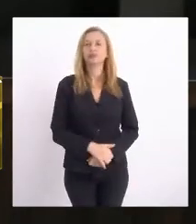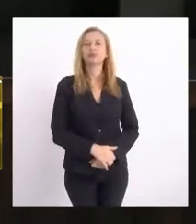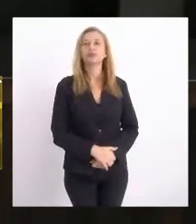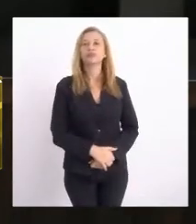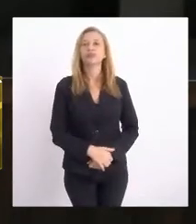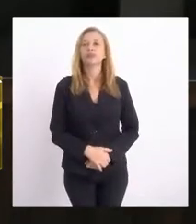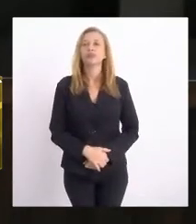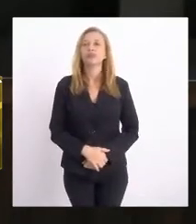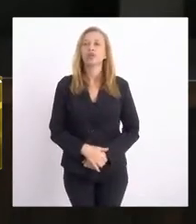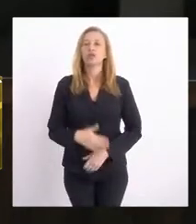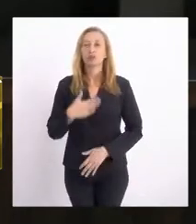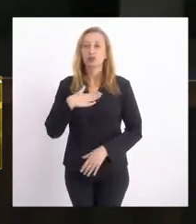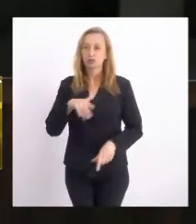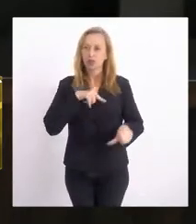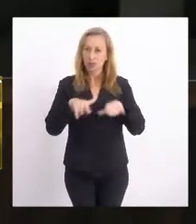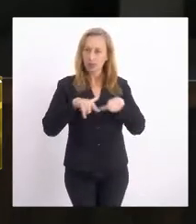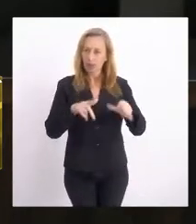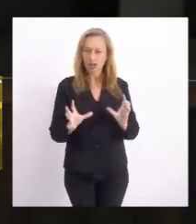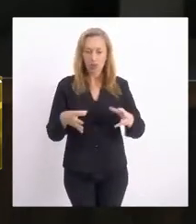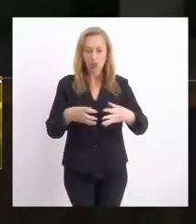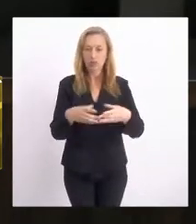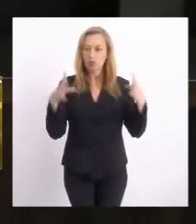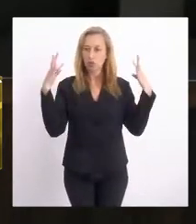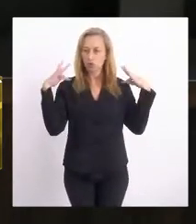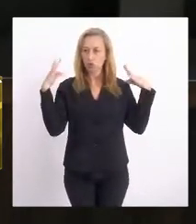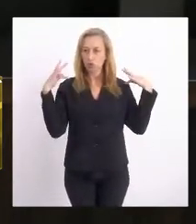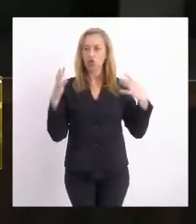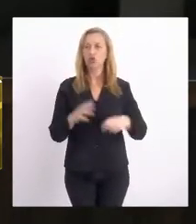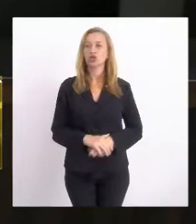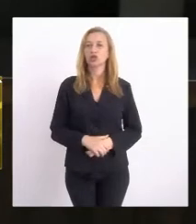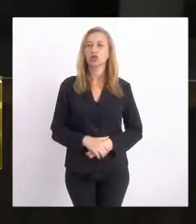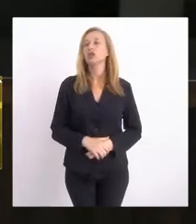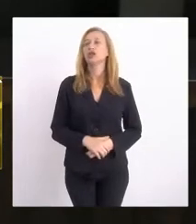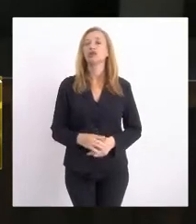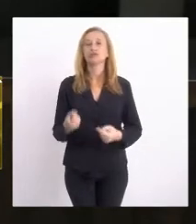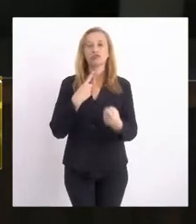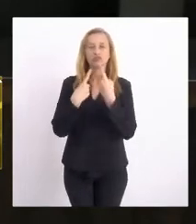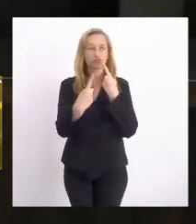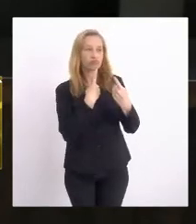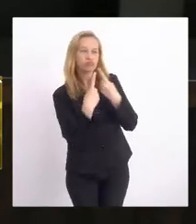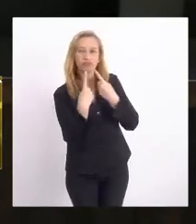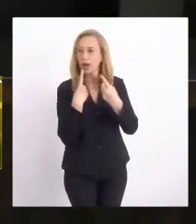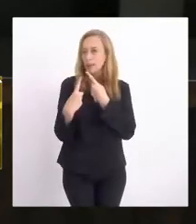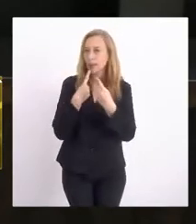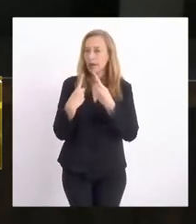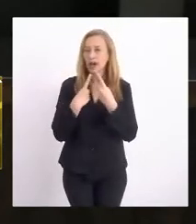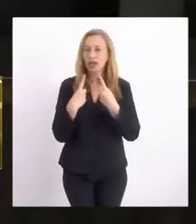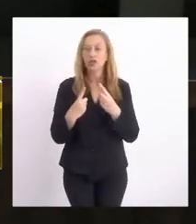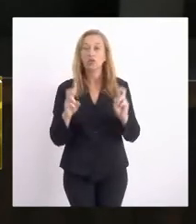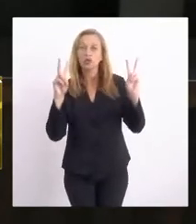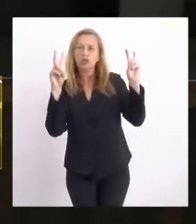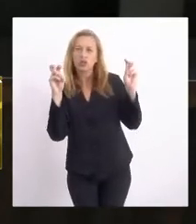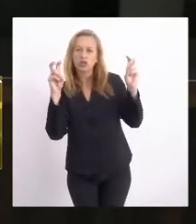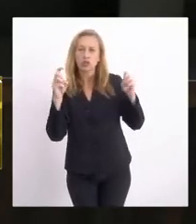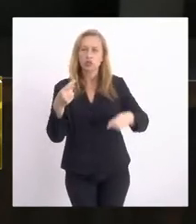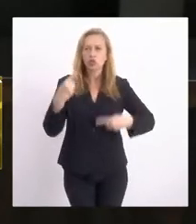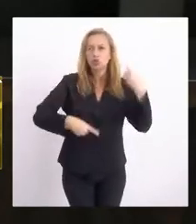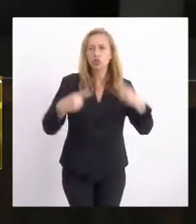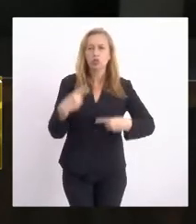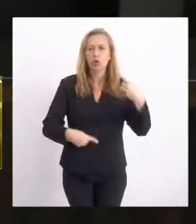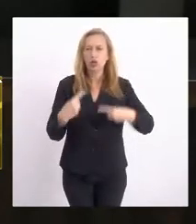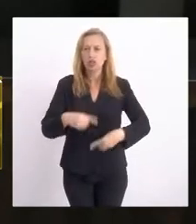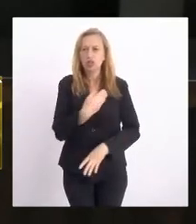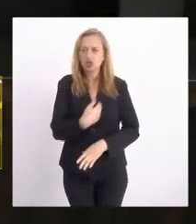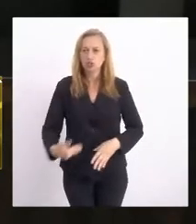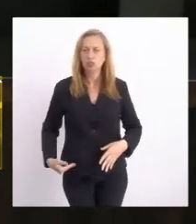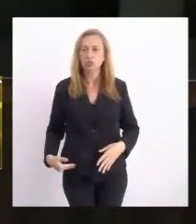e com a minha atuação na comissão de turismo passeia dialogar sobre as políticas públicas